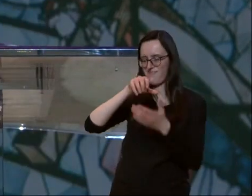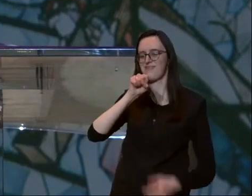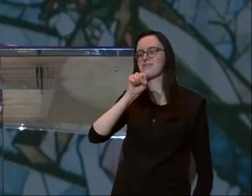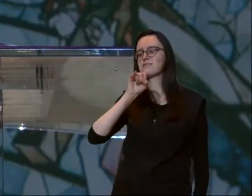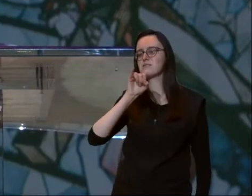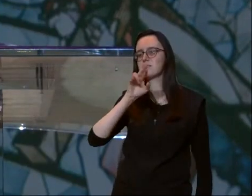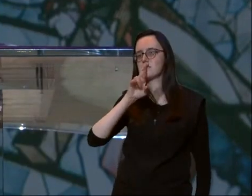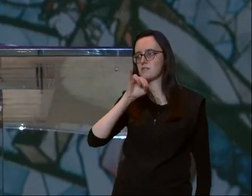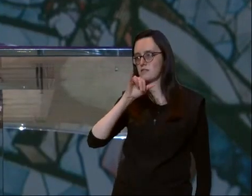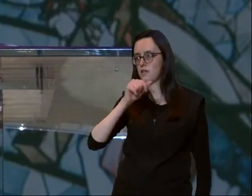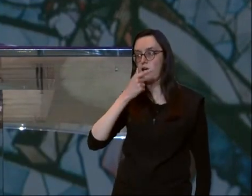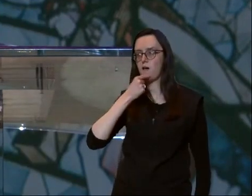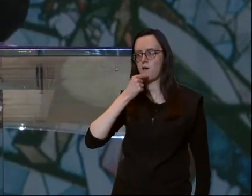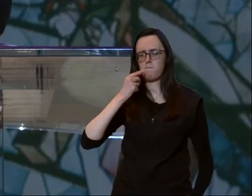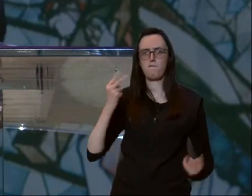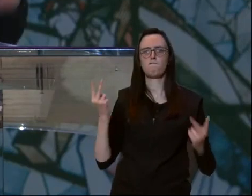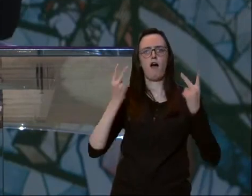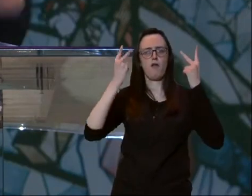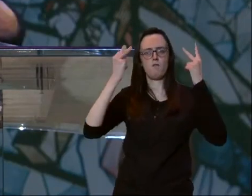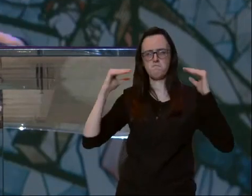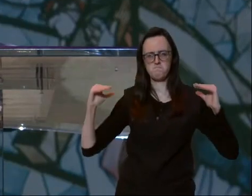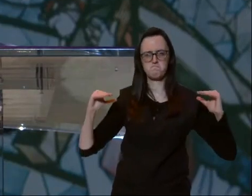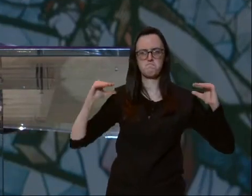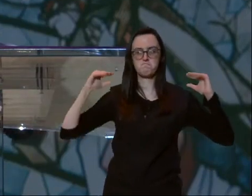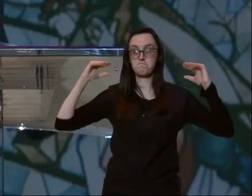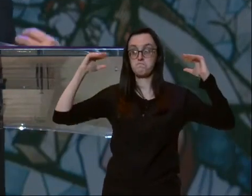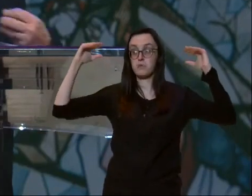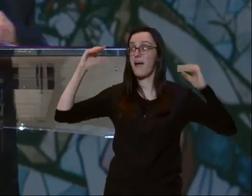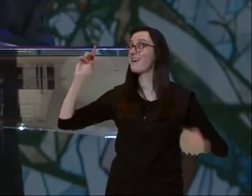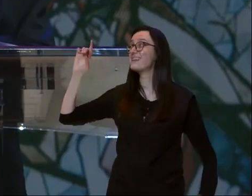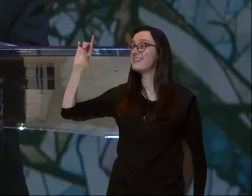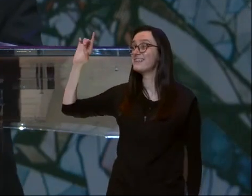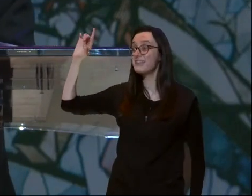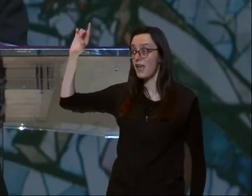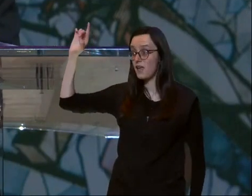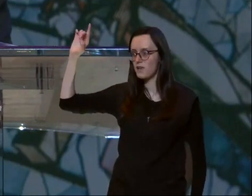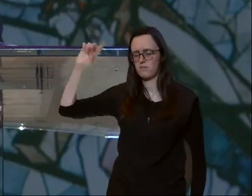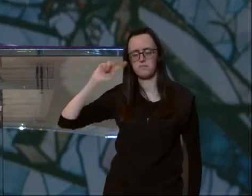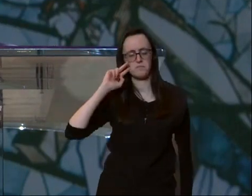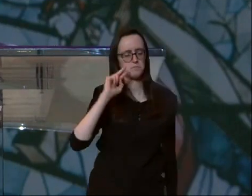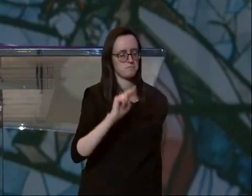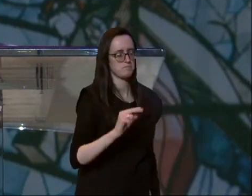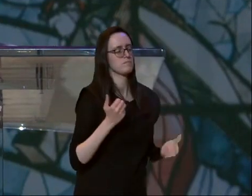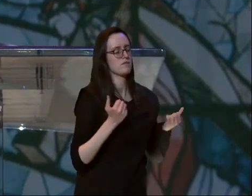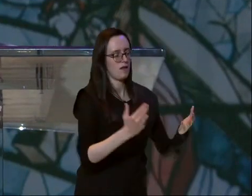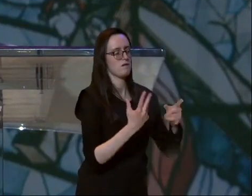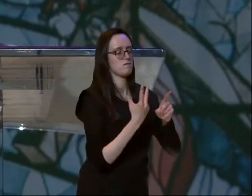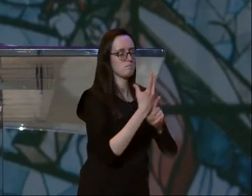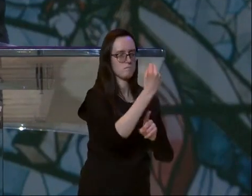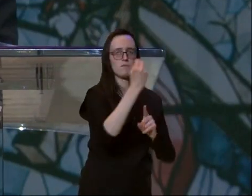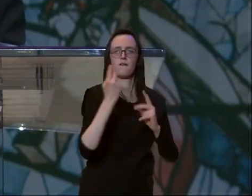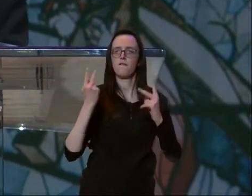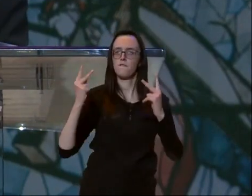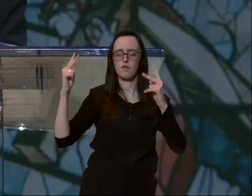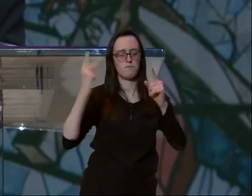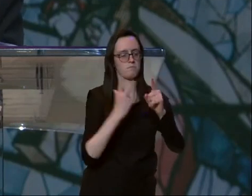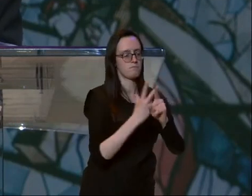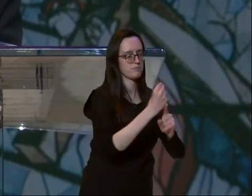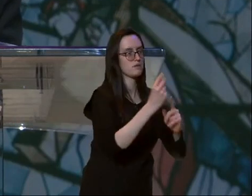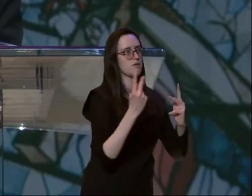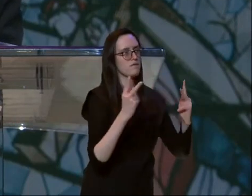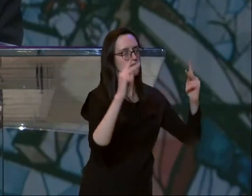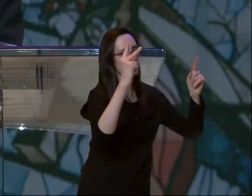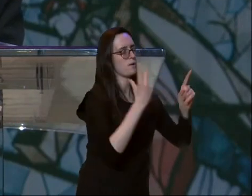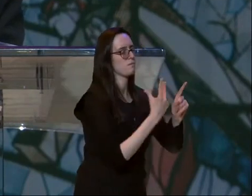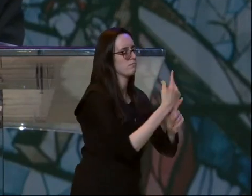valoroso, guerreiro valoroso, que o próprio Senhor Deus lhe dera vitória na guerra contra a Síria.